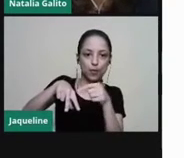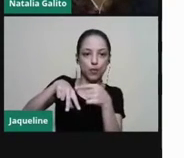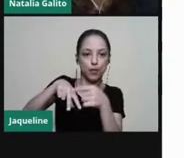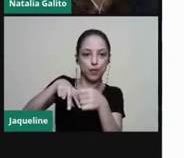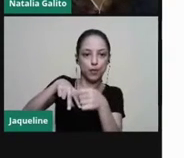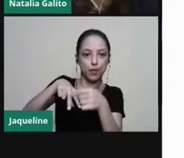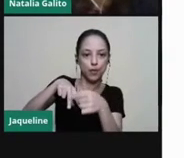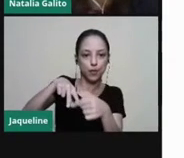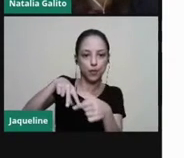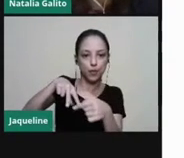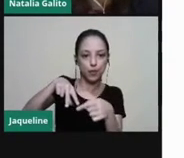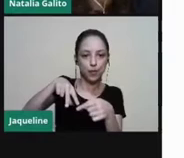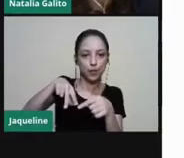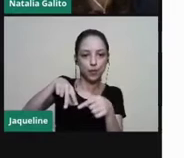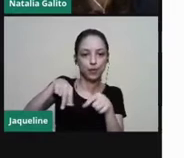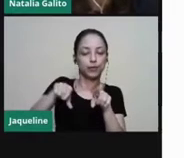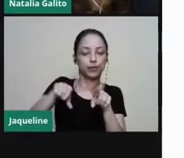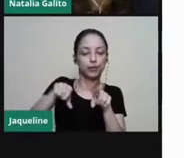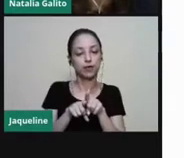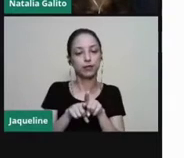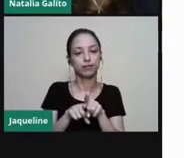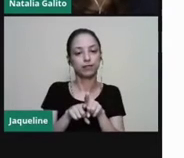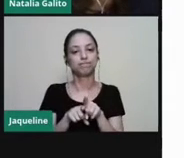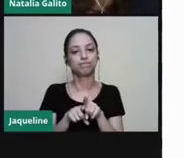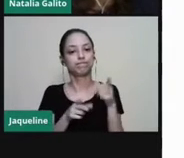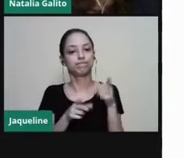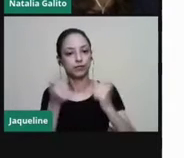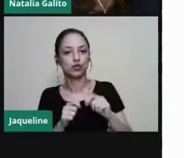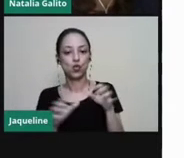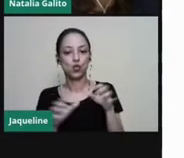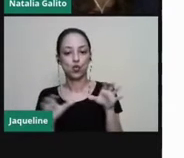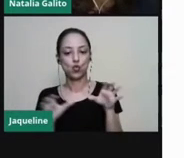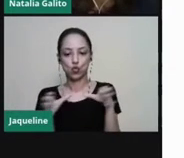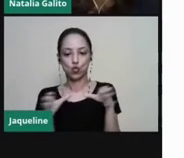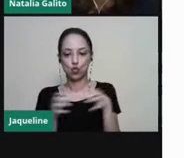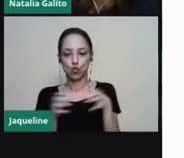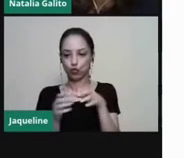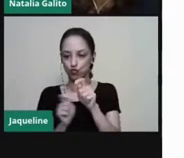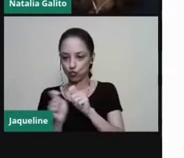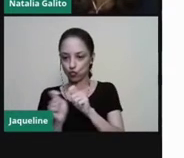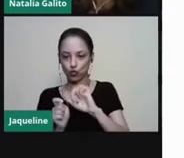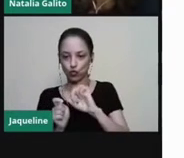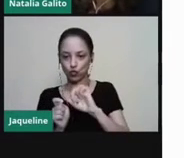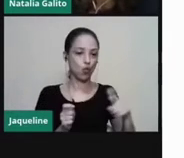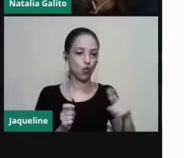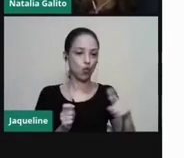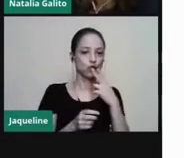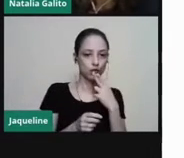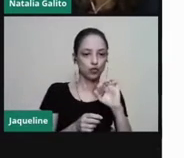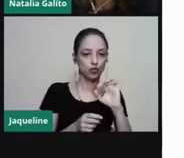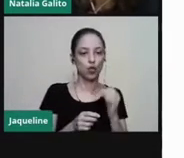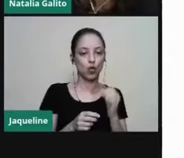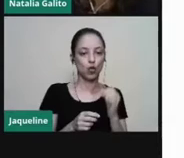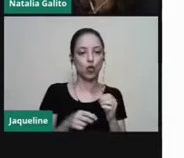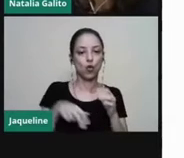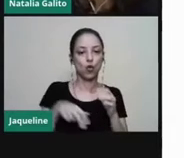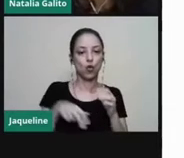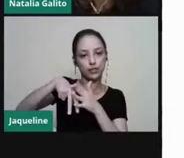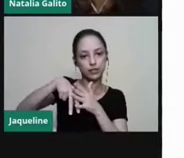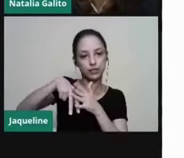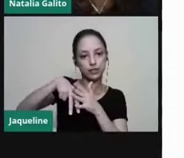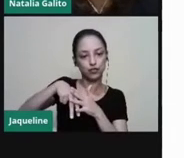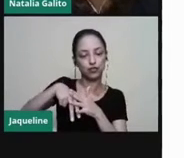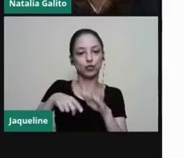indivíduos controles quanto fumantes e pacientes com doença arterial coronariana. E eles viram que tanto os pacientes fumantes quanto